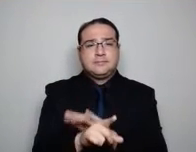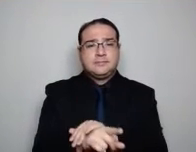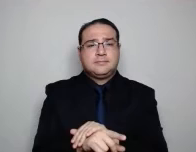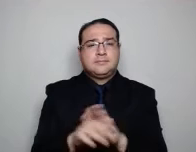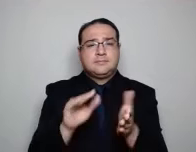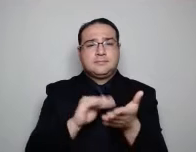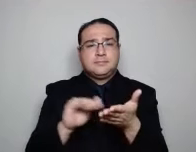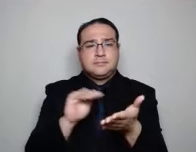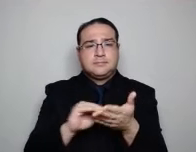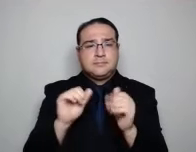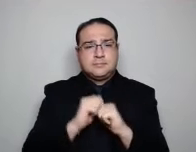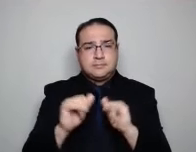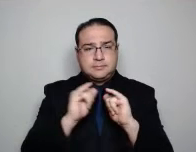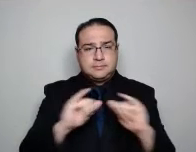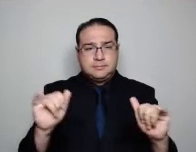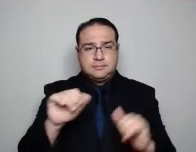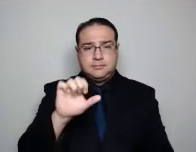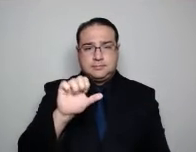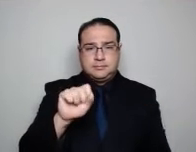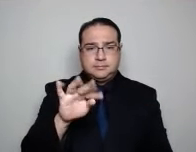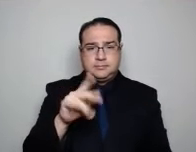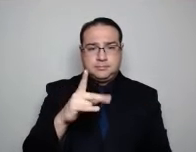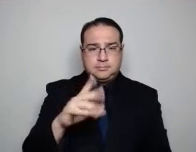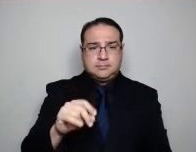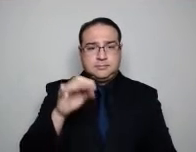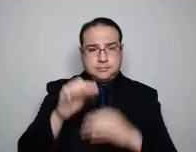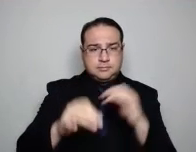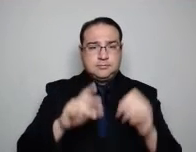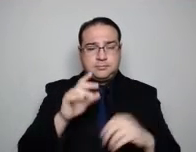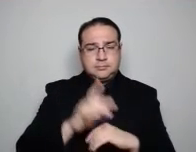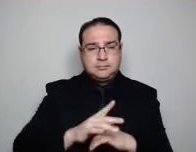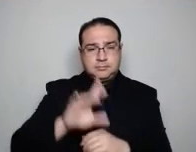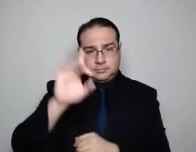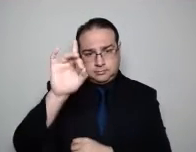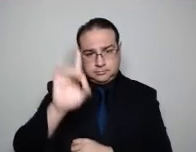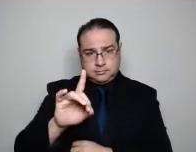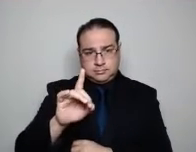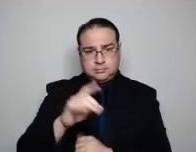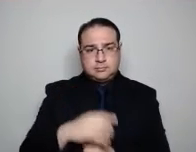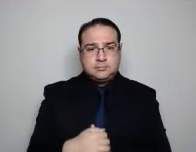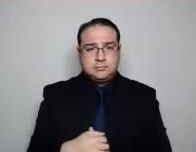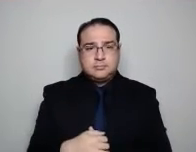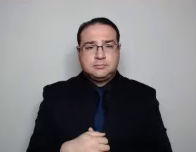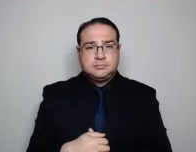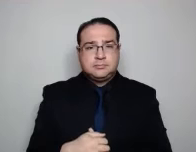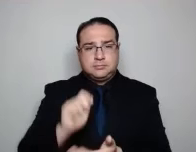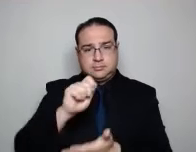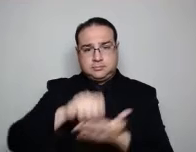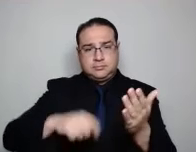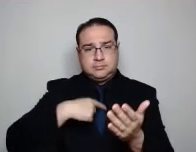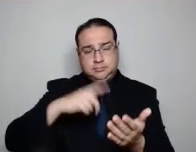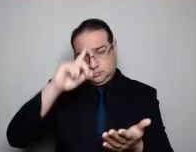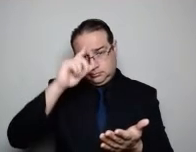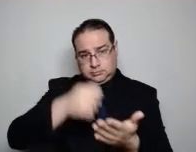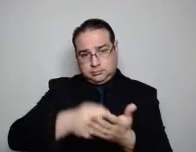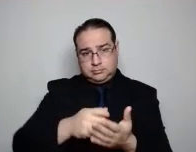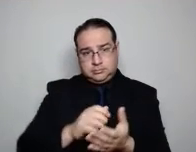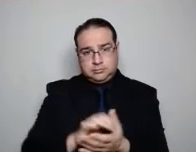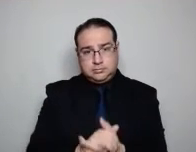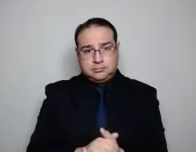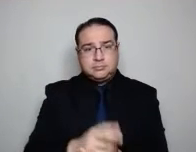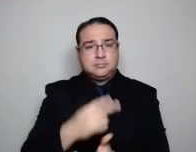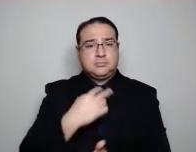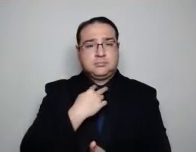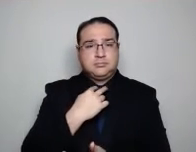uma sentença? Um juiz pode dizer, diretor, assina aqui a minha sentença? Não pode, né?